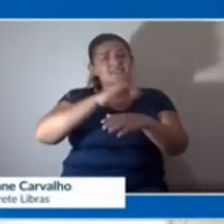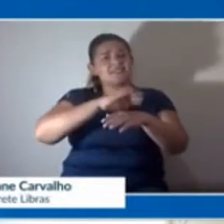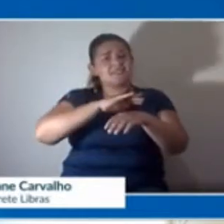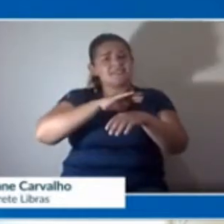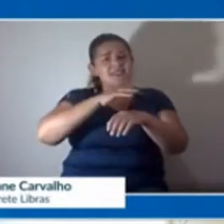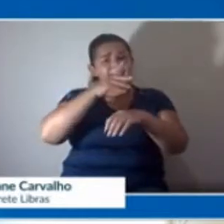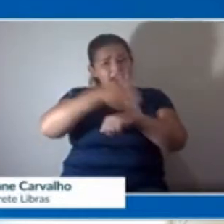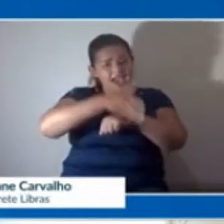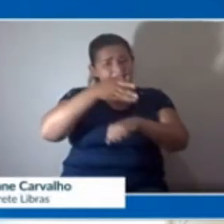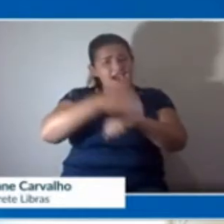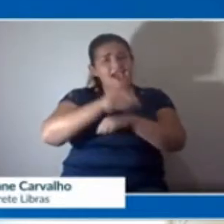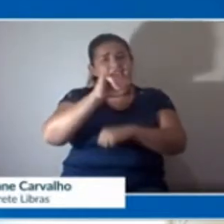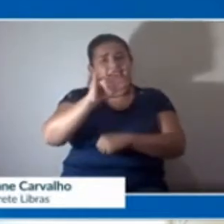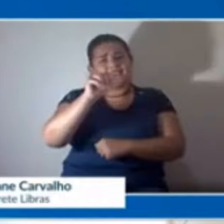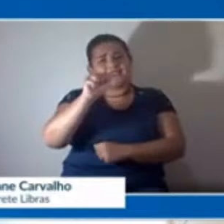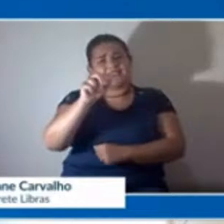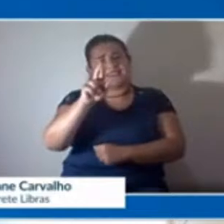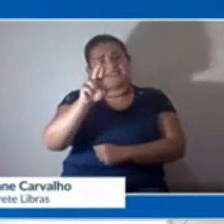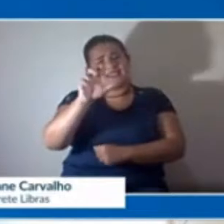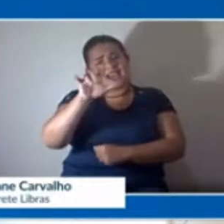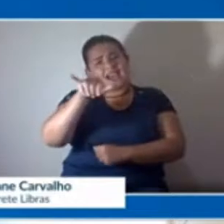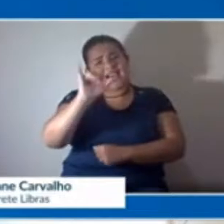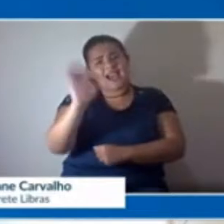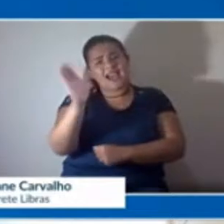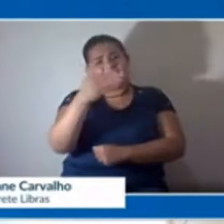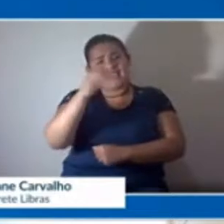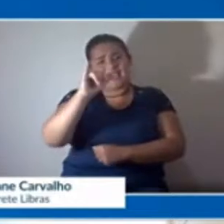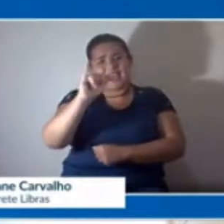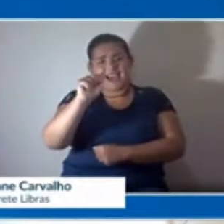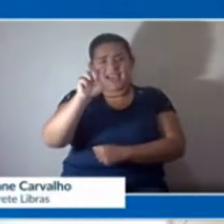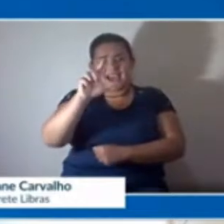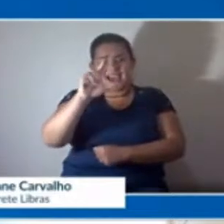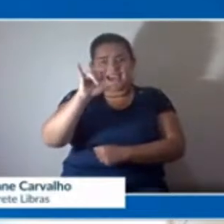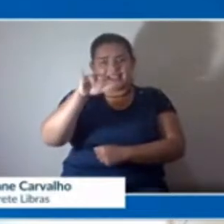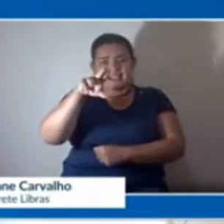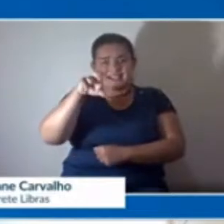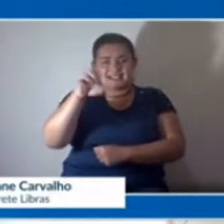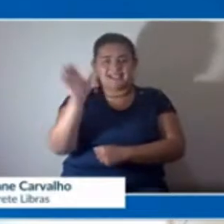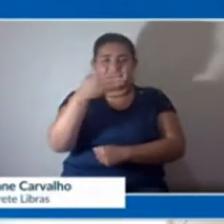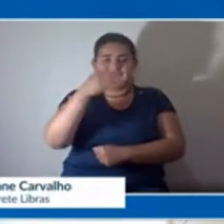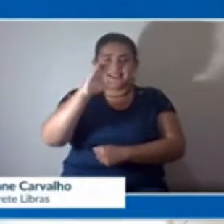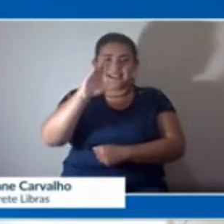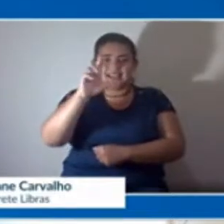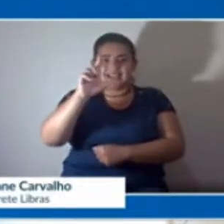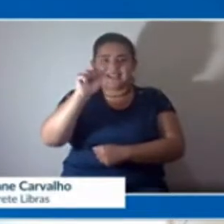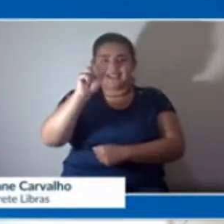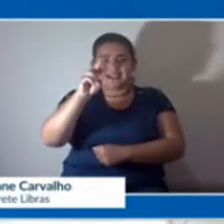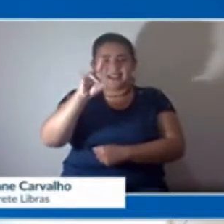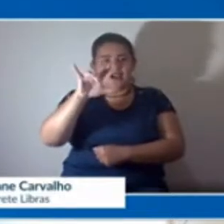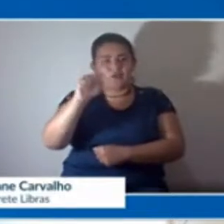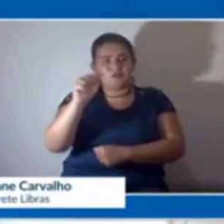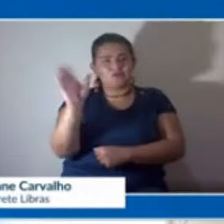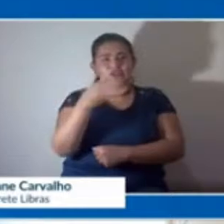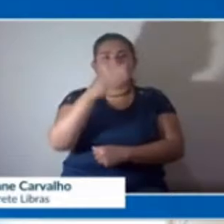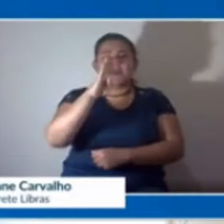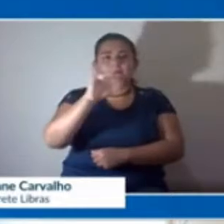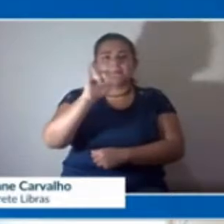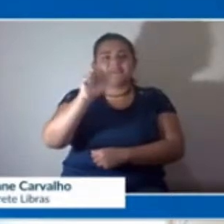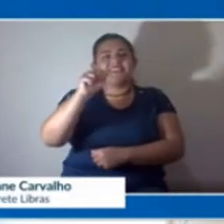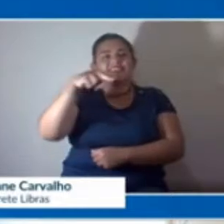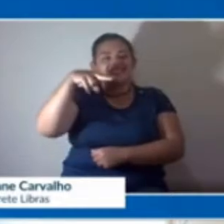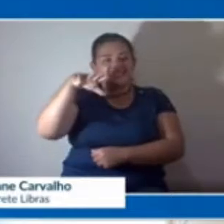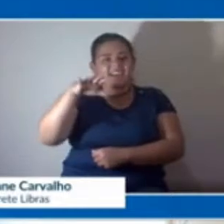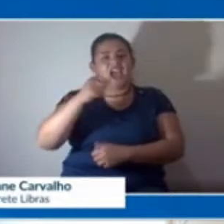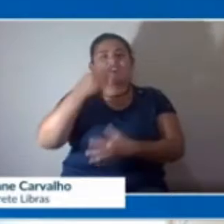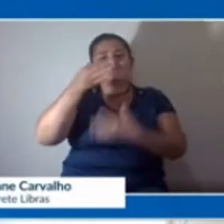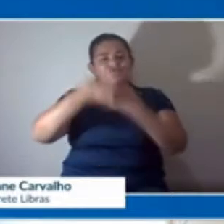a Yarly, a Aline, a Nutielle, a Cláudia, a Bianca, que mandaram algumas considerações